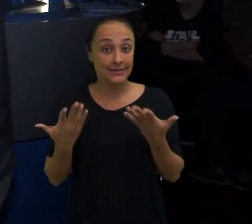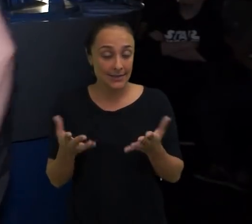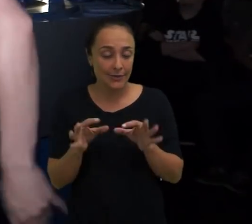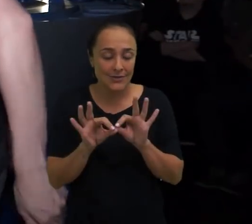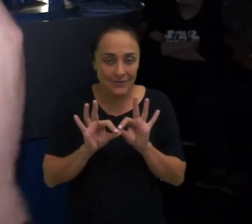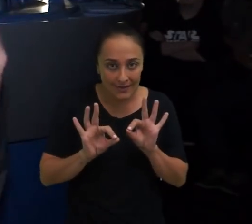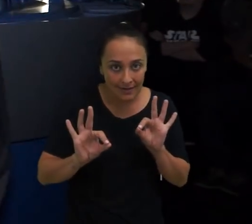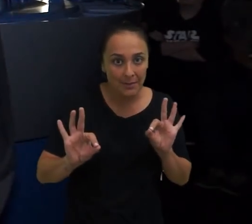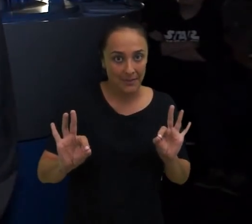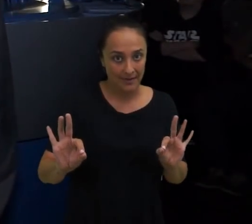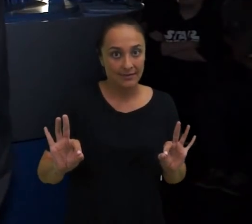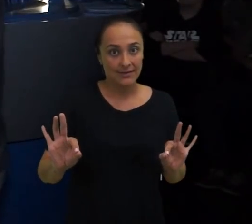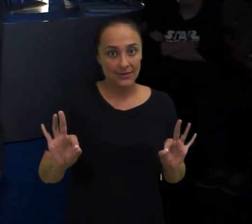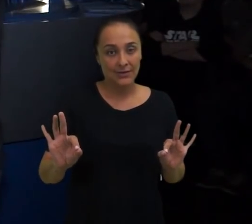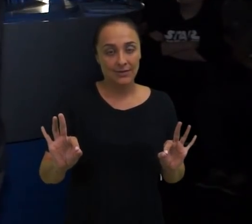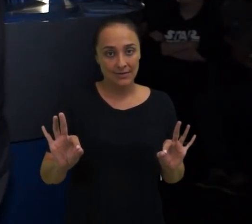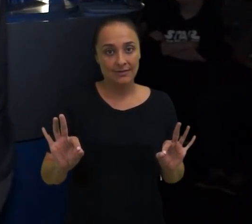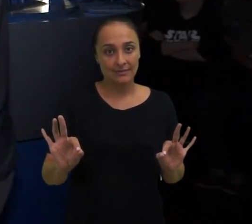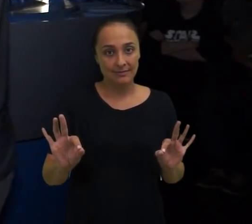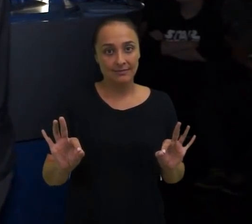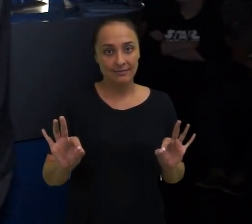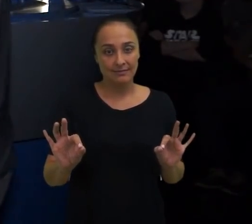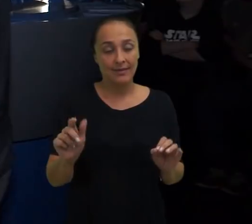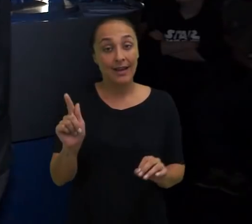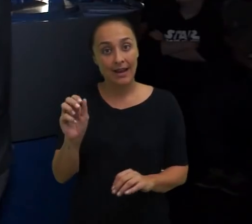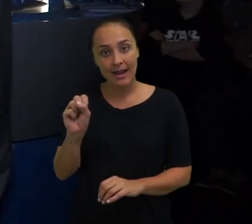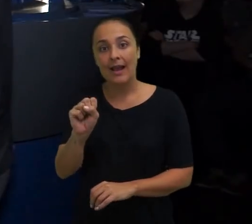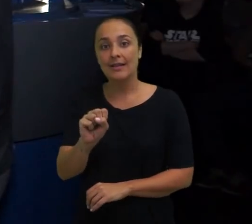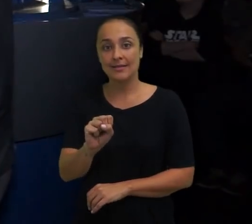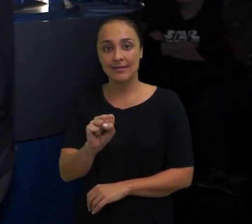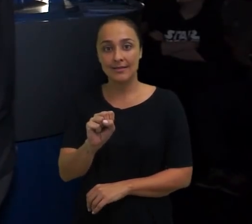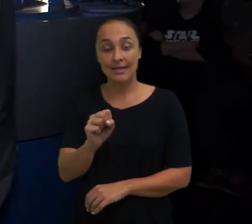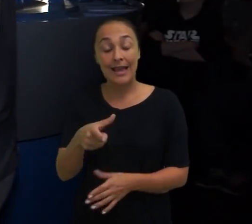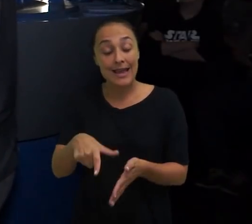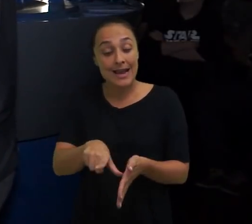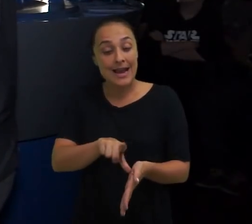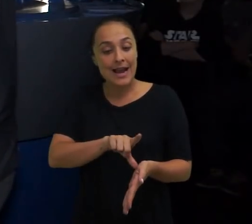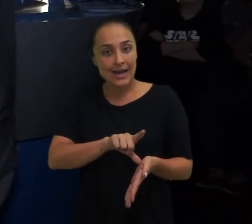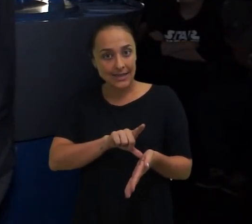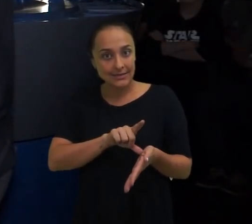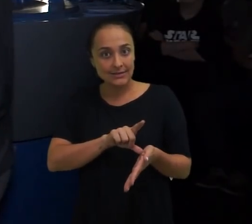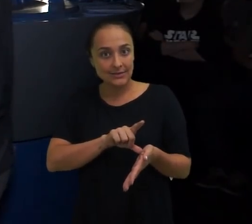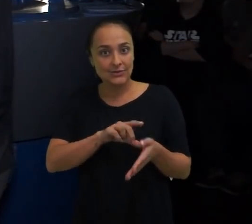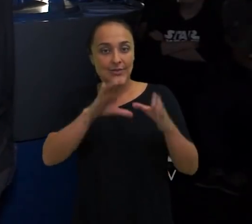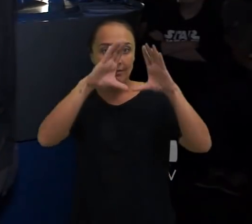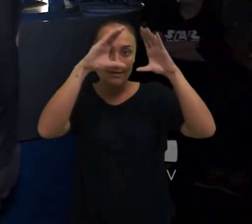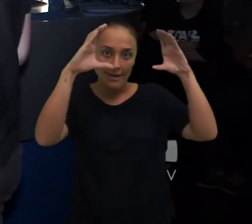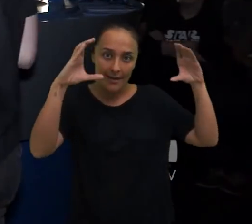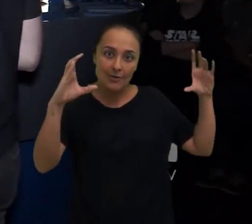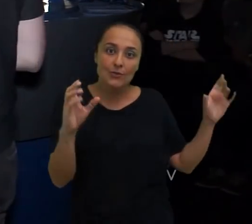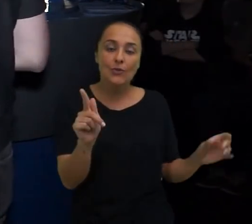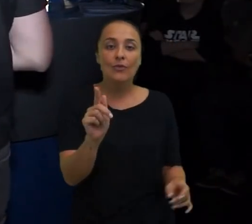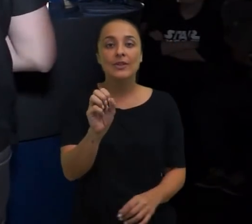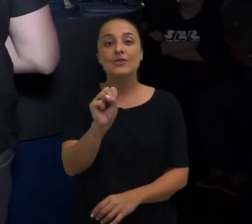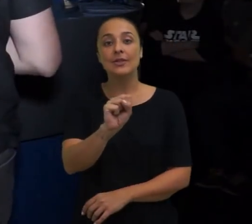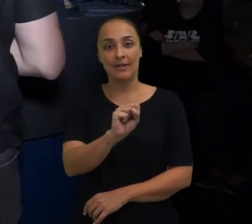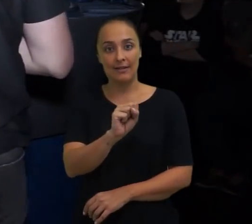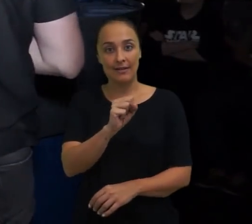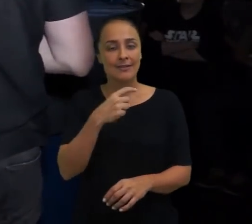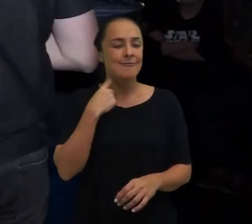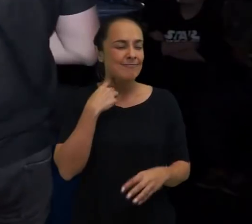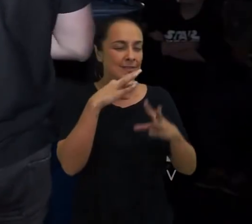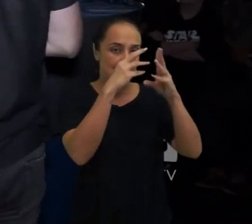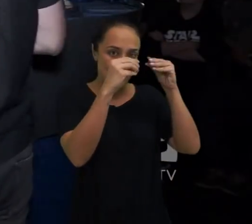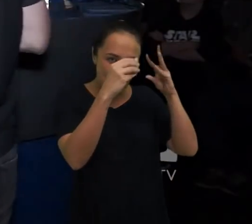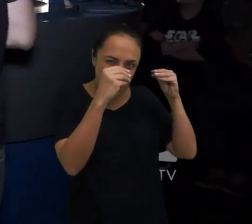entorno. Esse vento se propagou por toda a galáxia, arrastou todo o material que ele encontrava pelo caminho junto com ele,